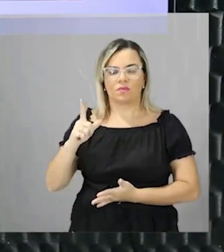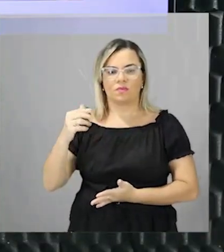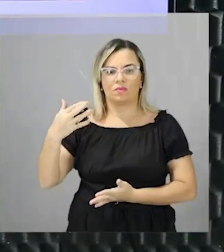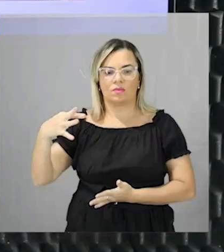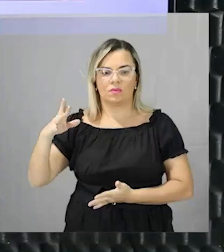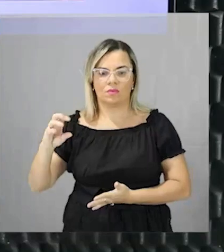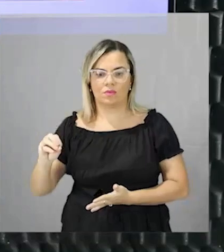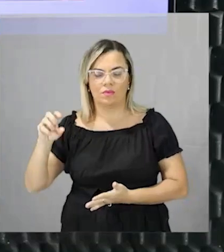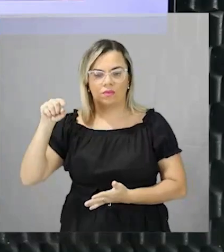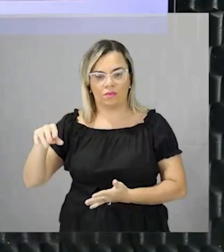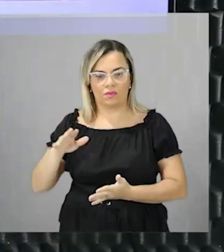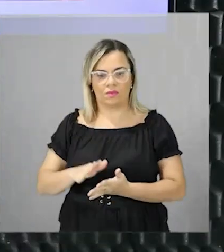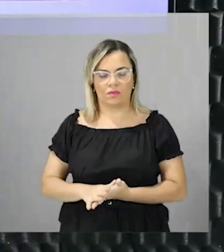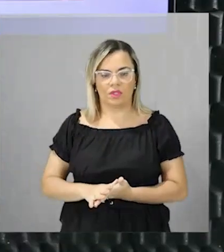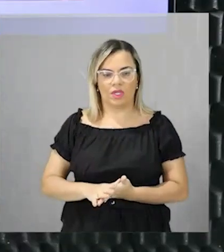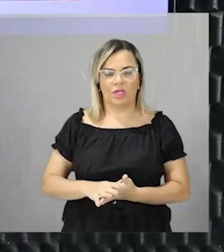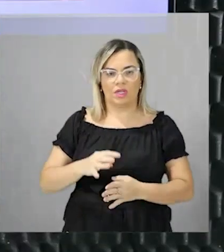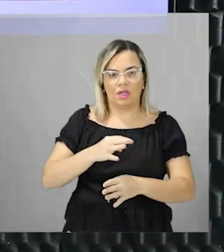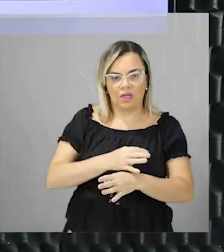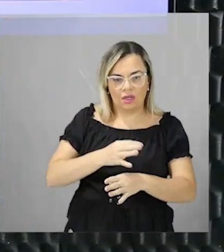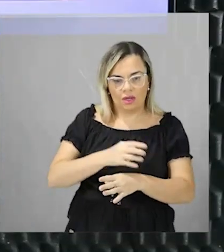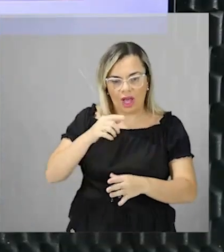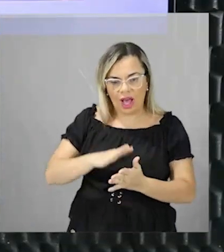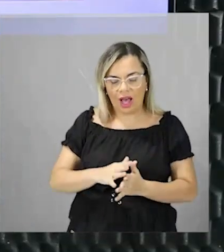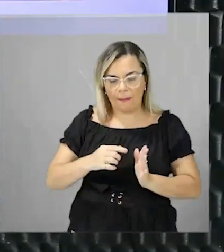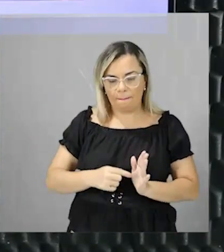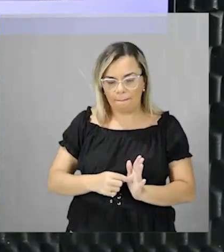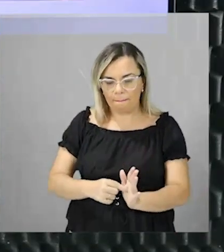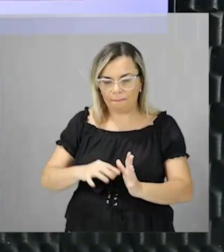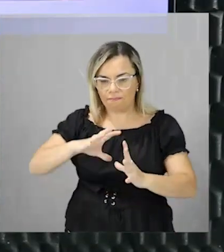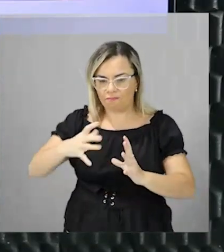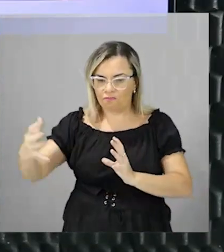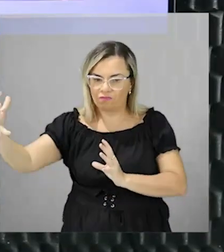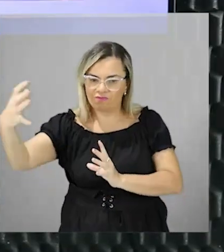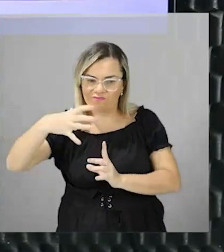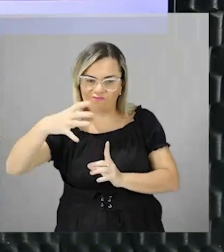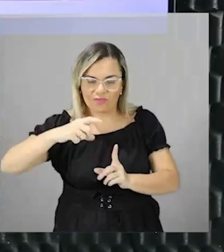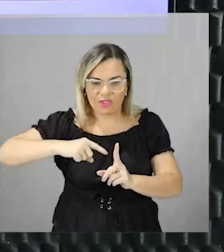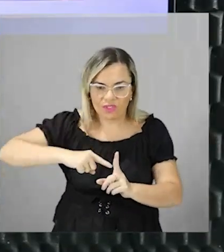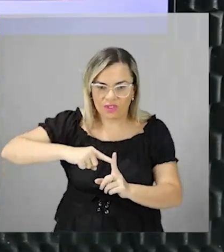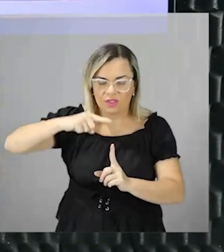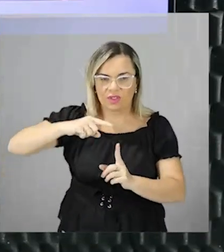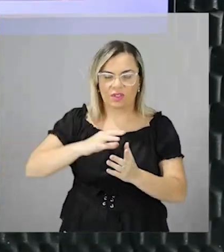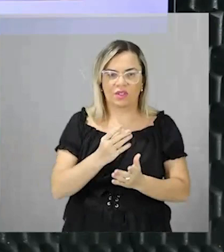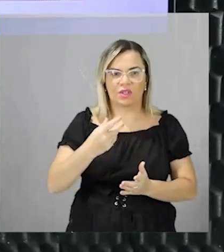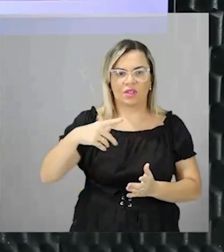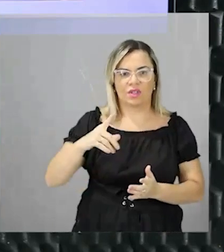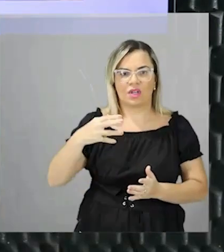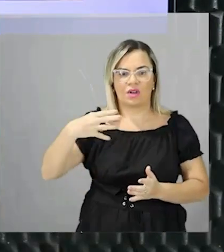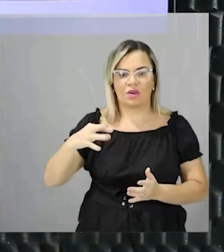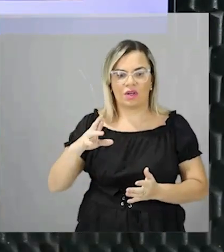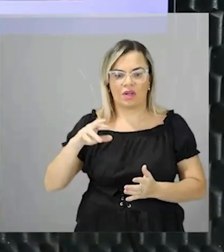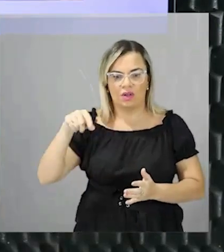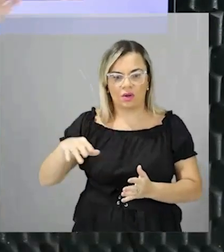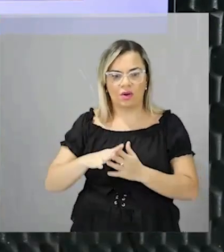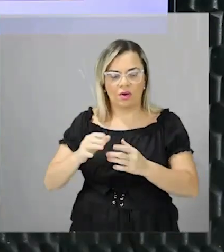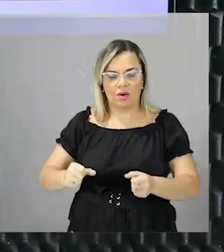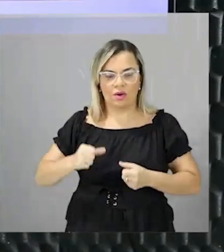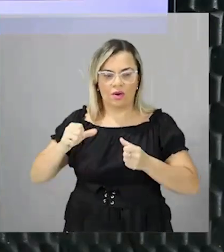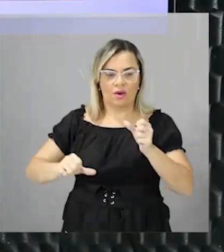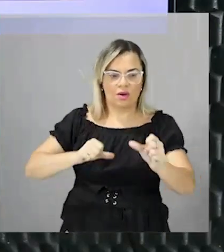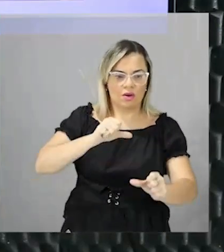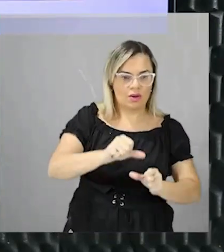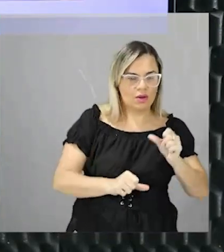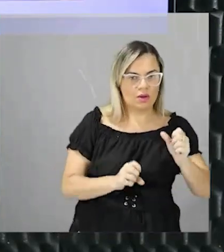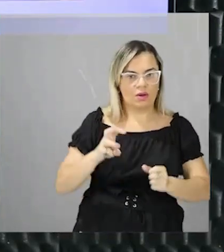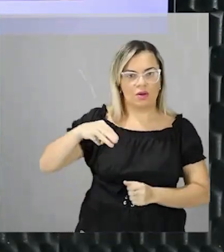frágil. Mas quando ela é exposta a alta pressão e temperatura, elas podem se transformar o calcário em, por exemplo, o mármore, que é uma rocha muito